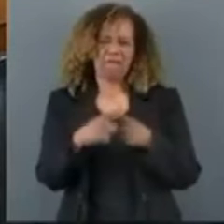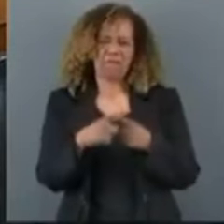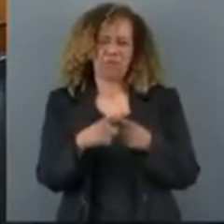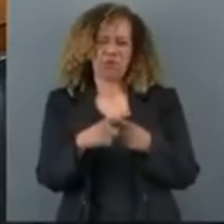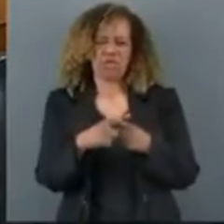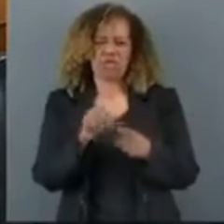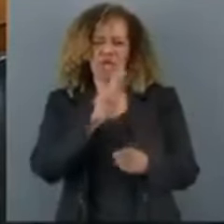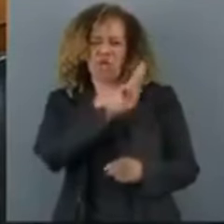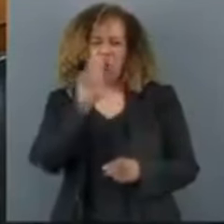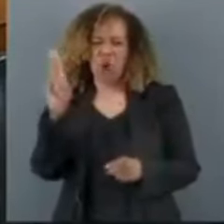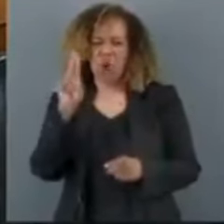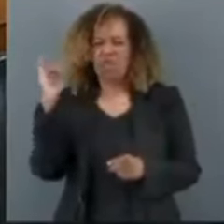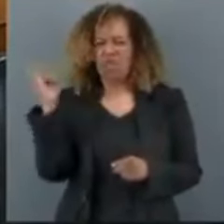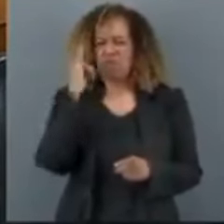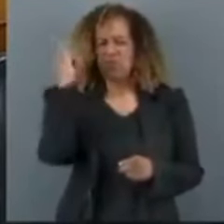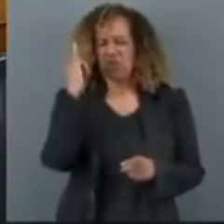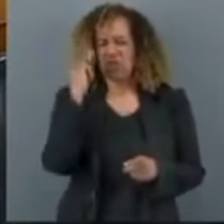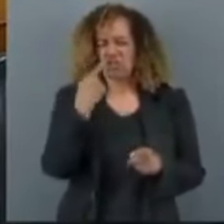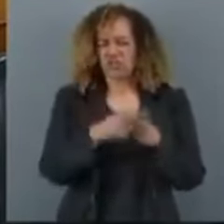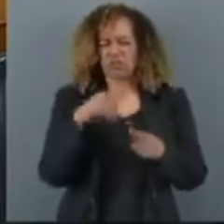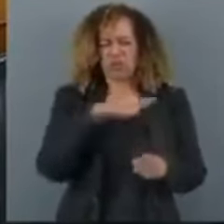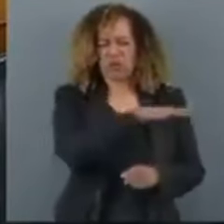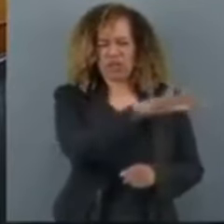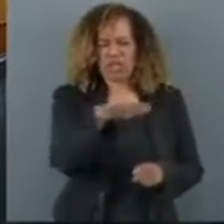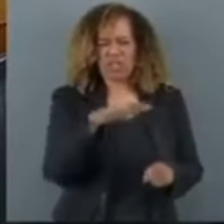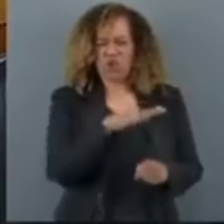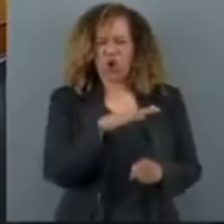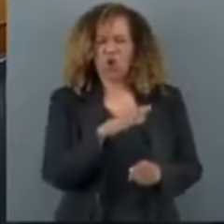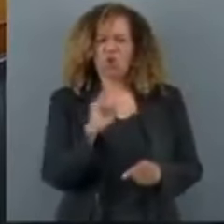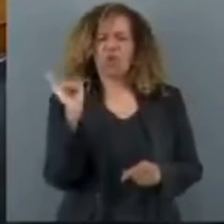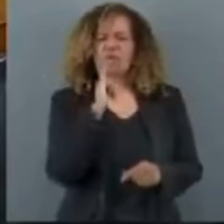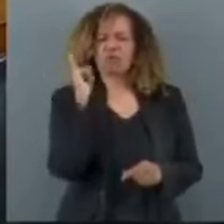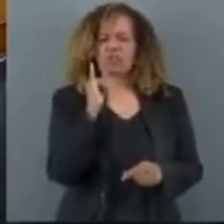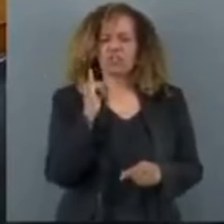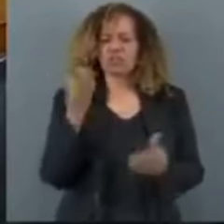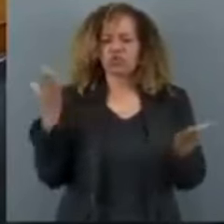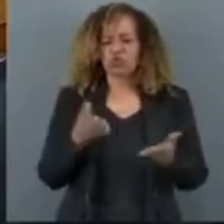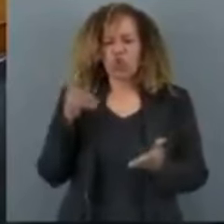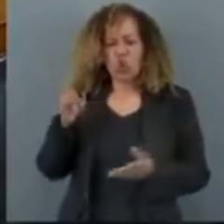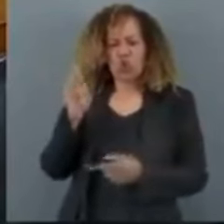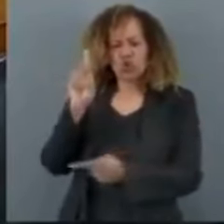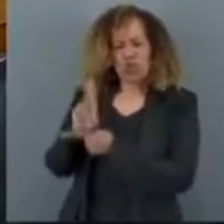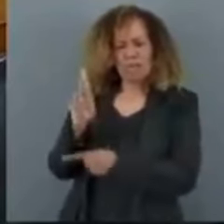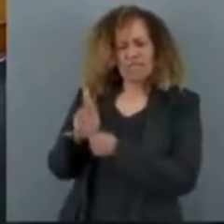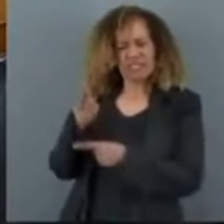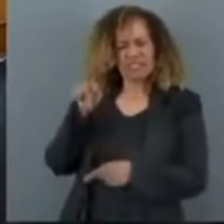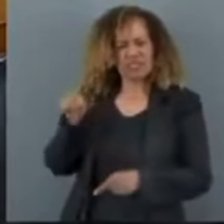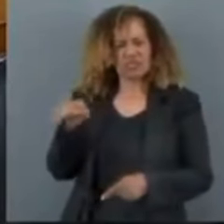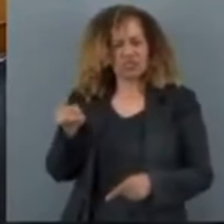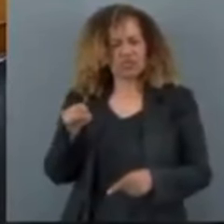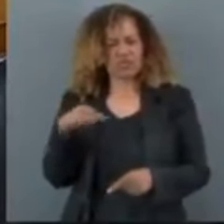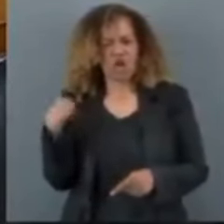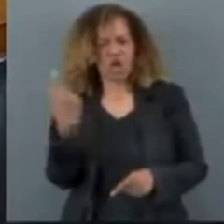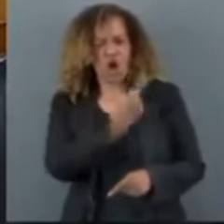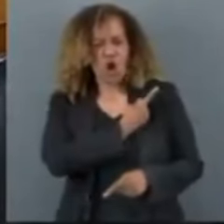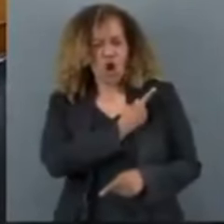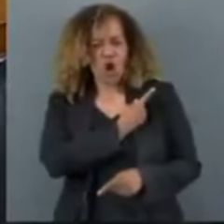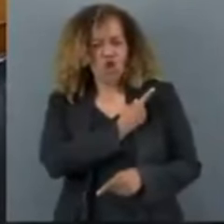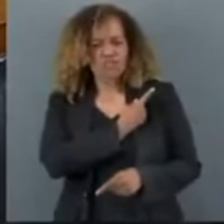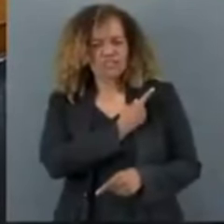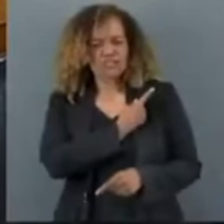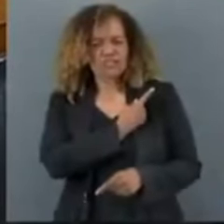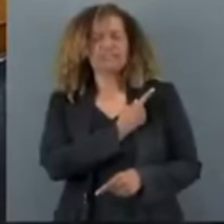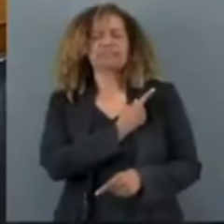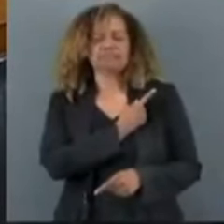que este território fosse uma nação constituída e que hoje a senhora representa. Nós somos uma